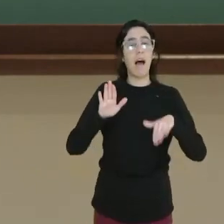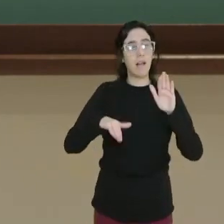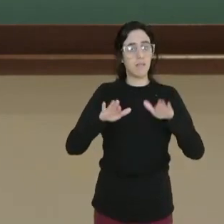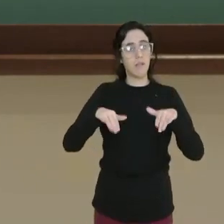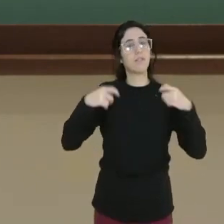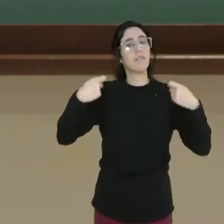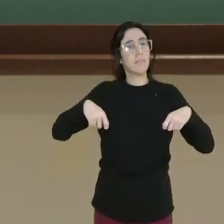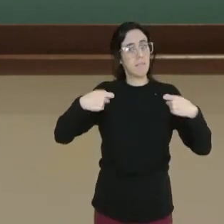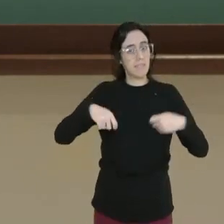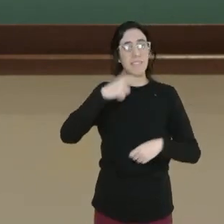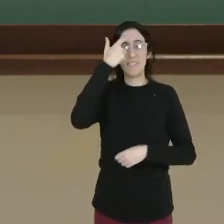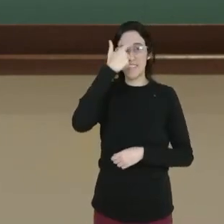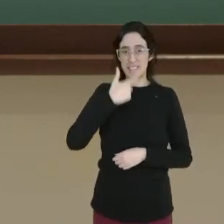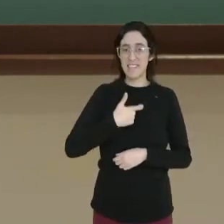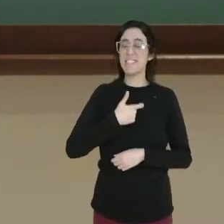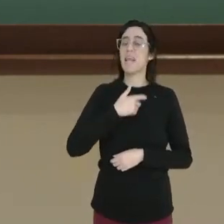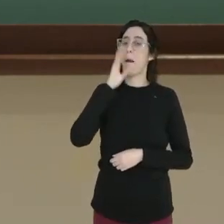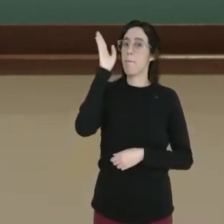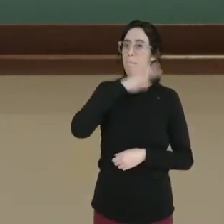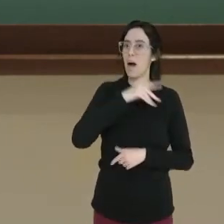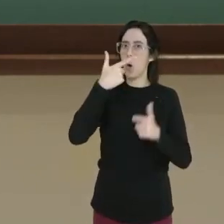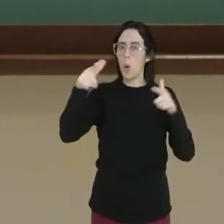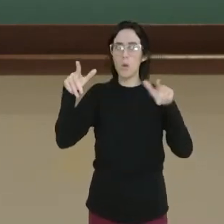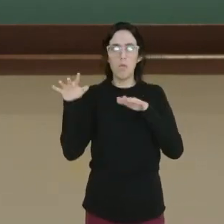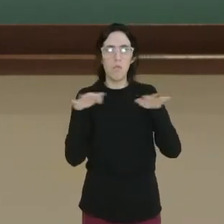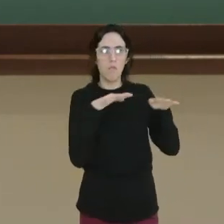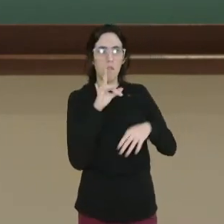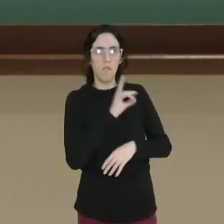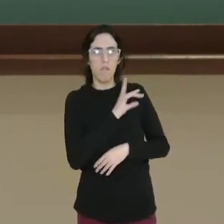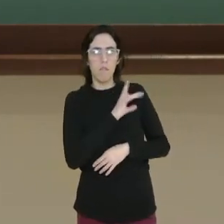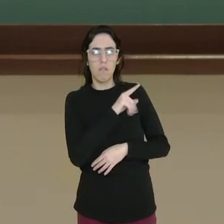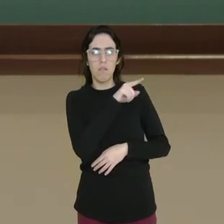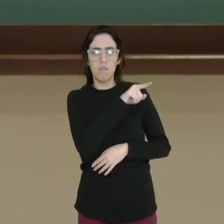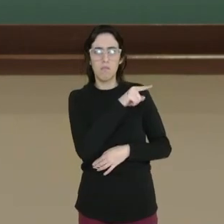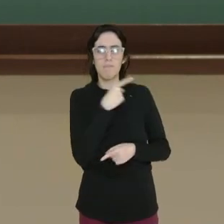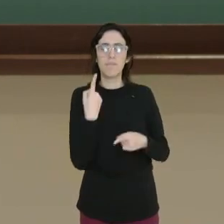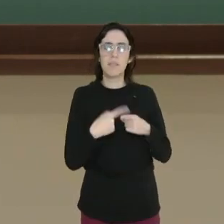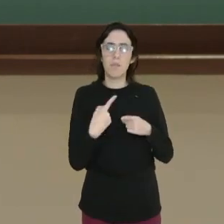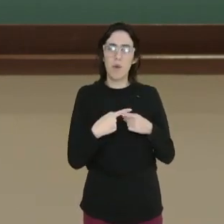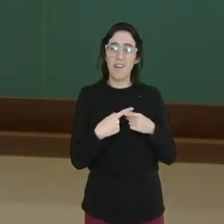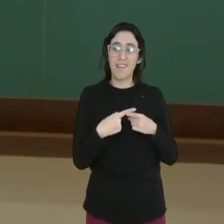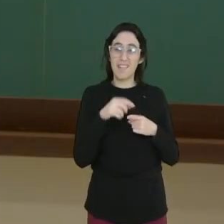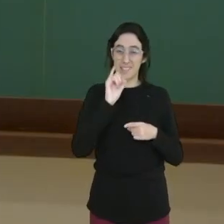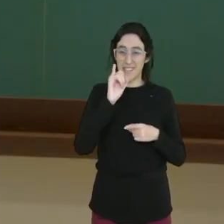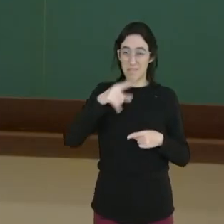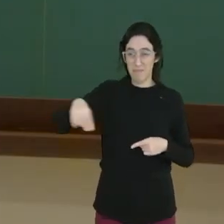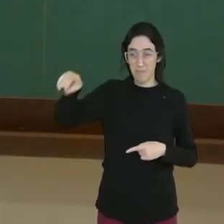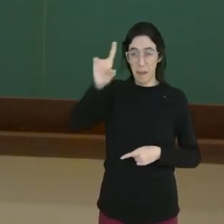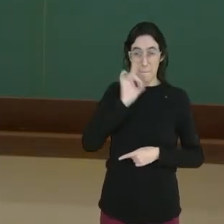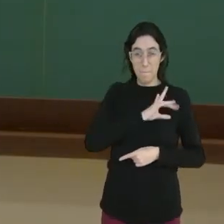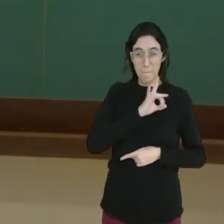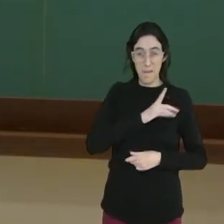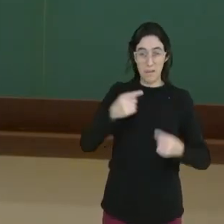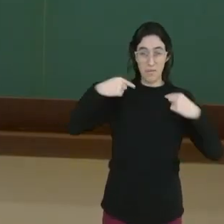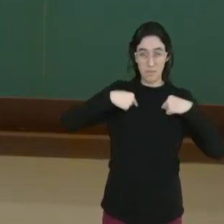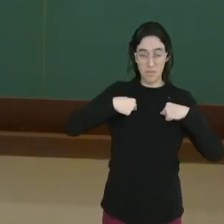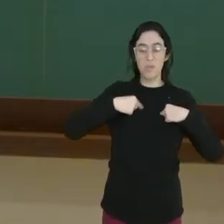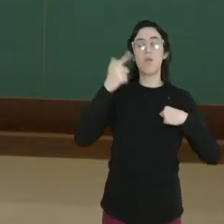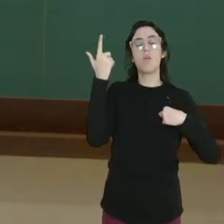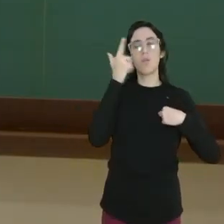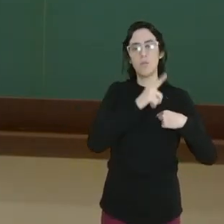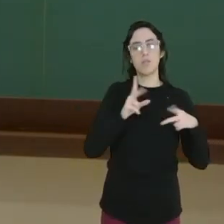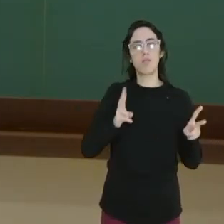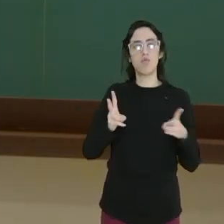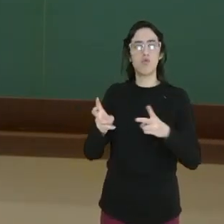que ele seja temido, porque quando temido, ele consegue essa manutenção do seu